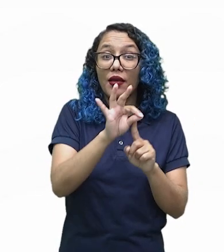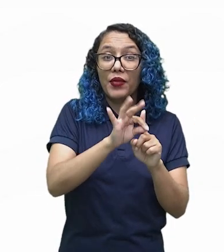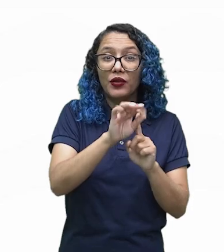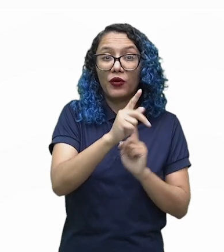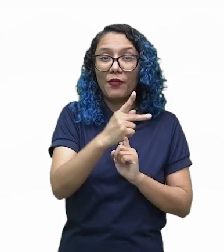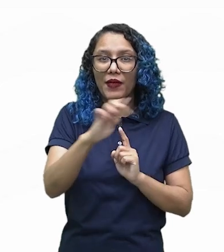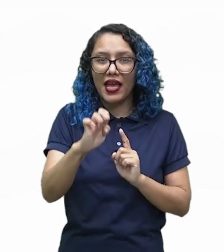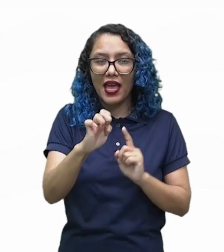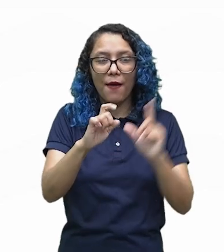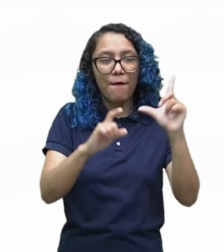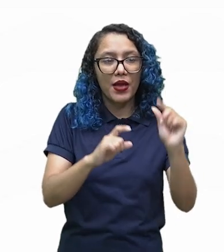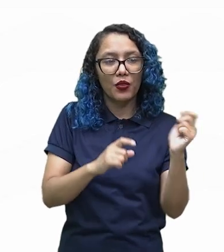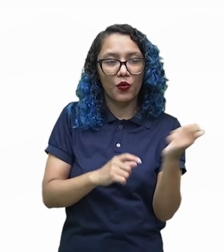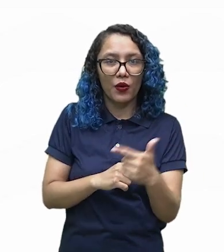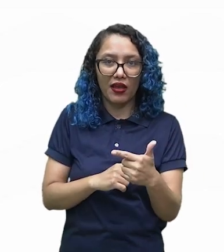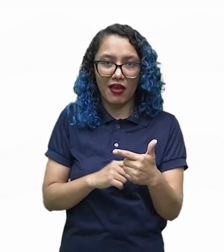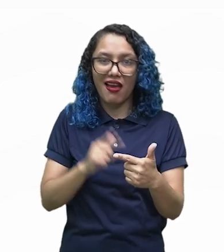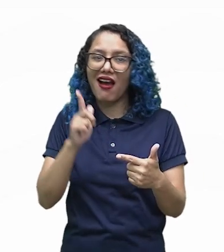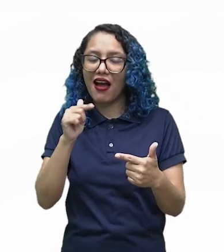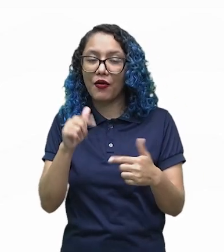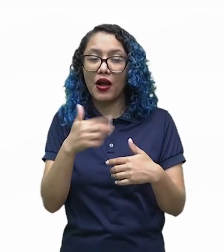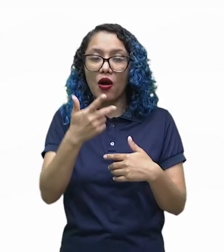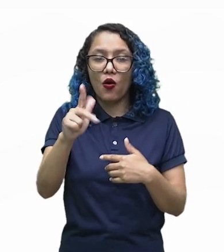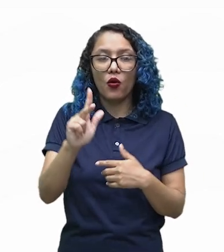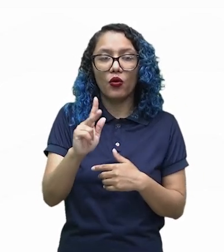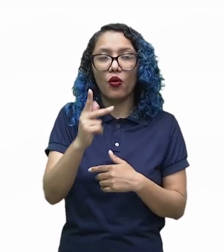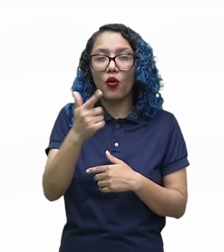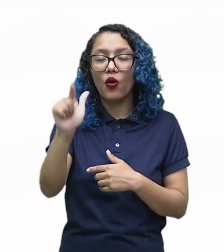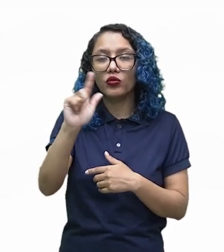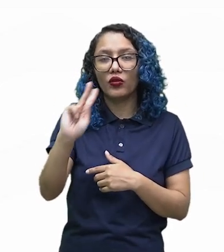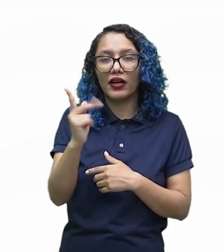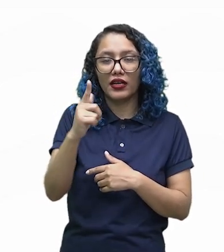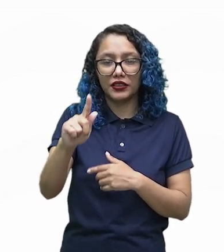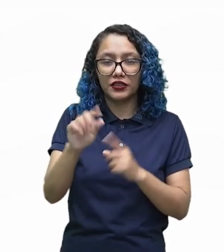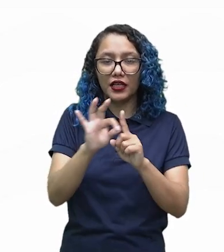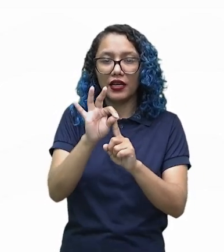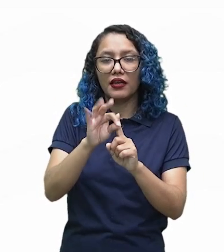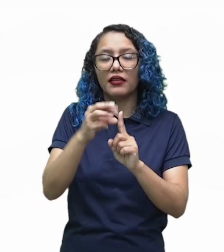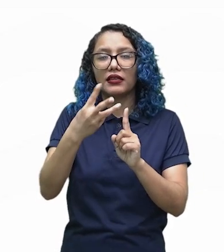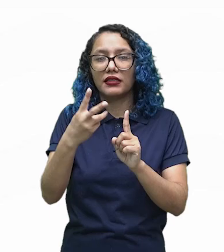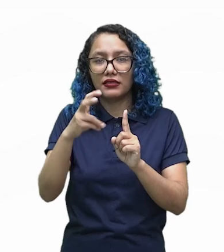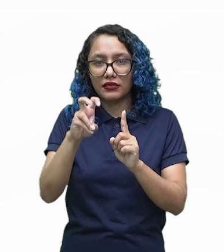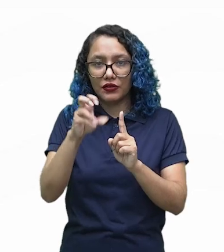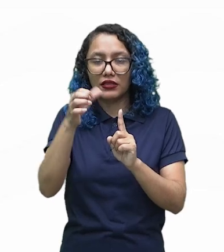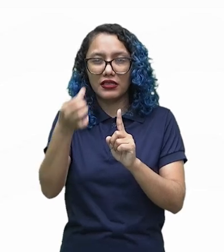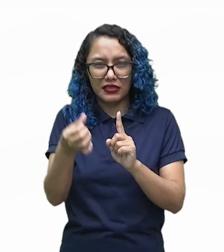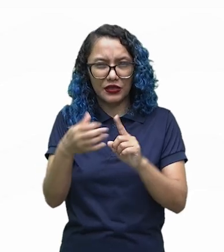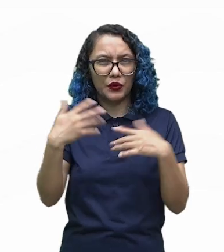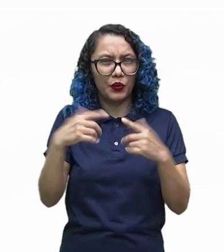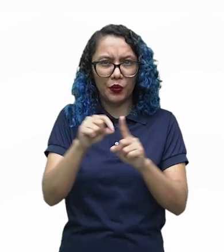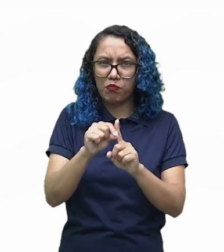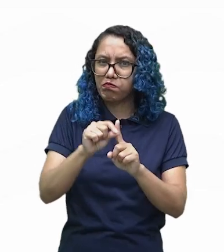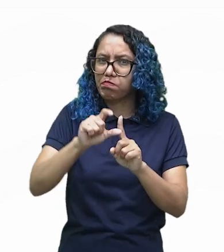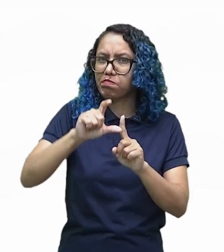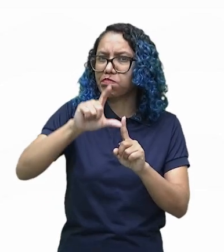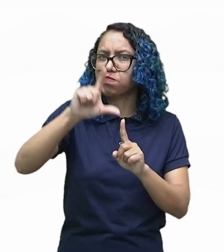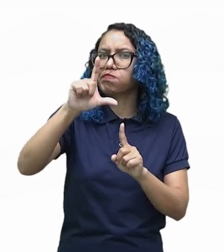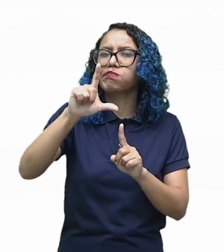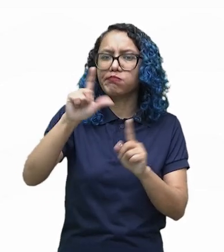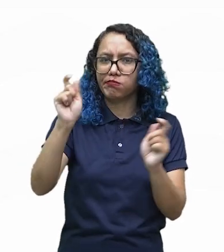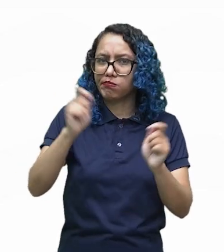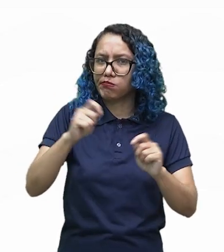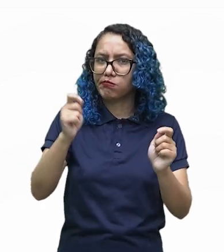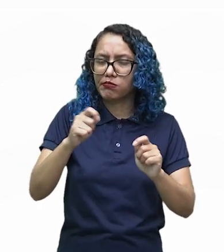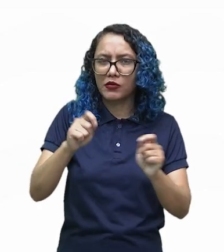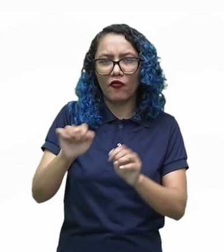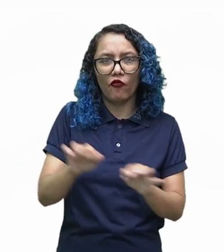água, tá? Enquanto que a do mercúrio é de 356. Então, é uma temperatura bem elevada para